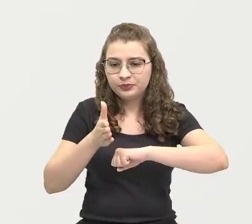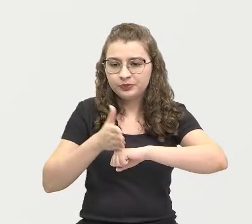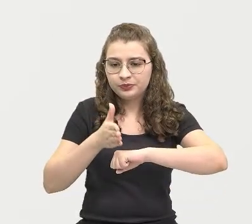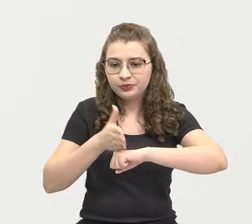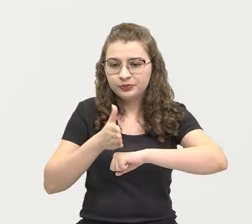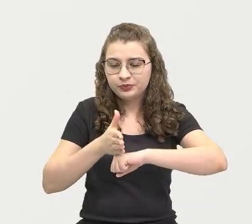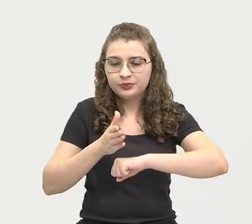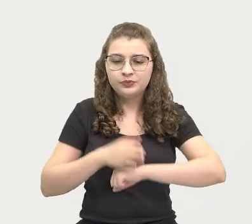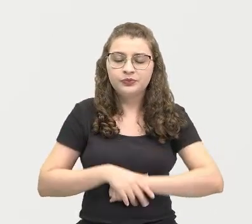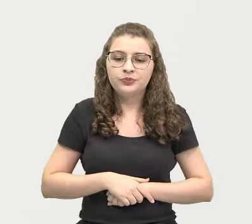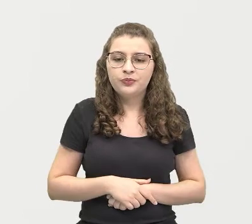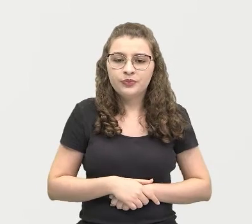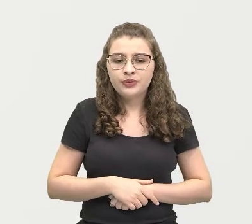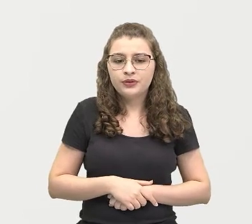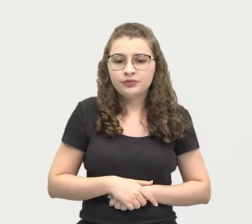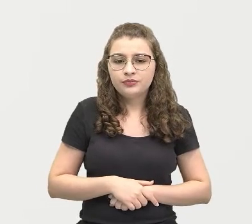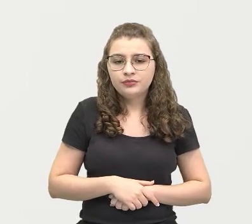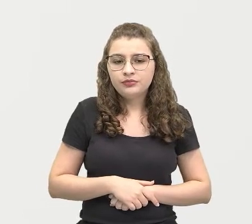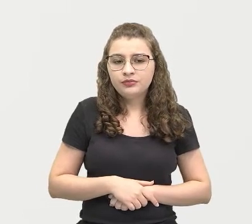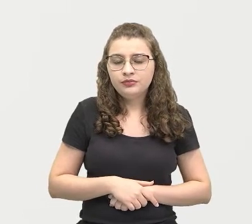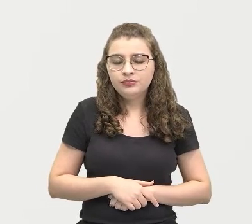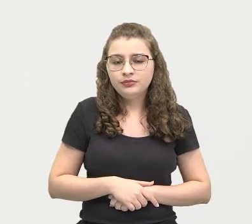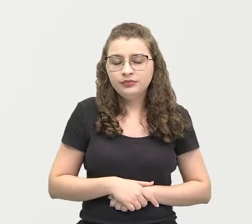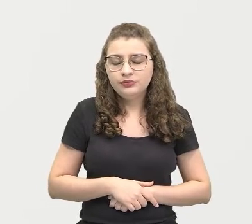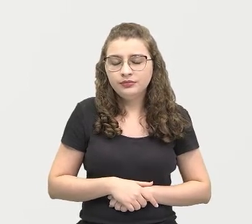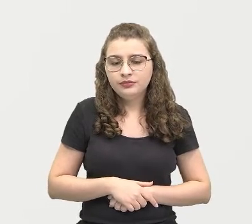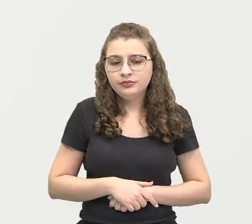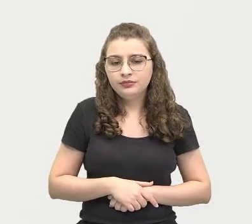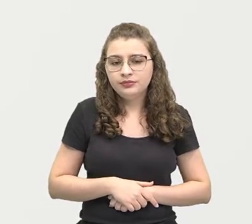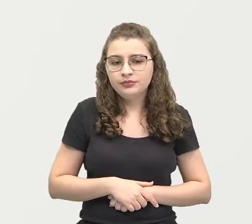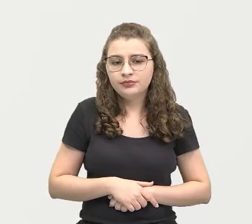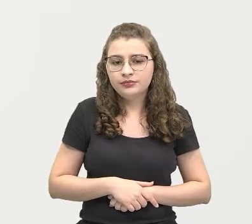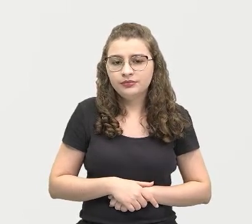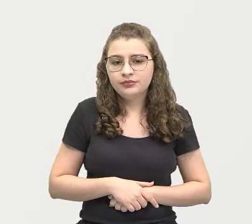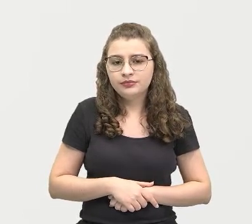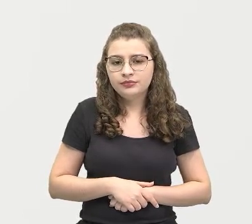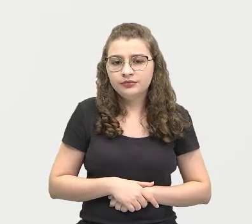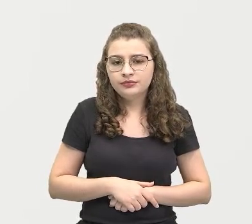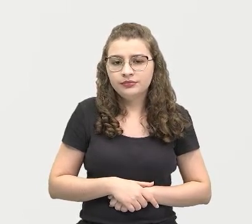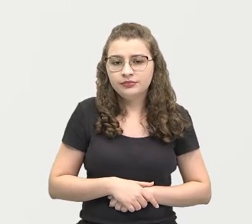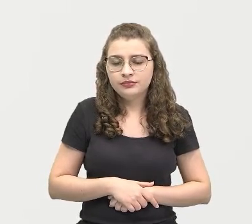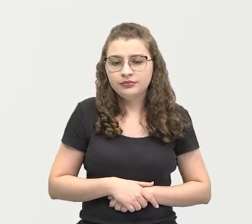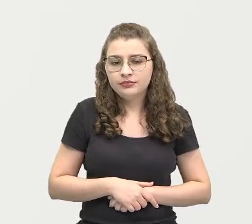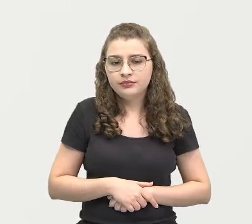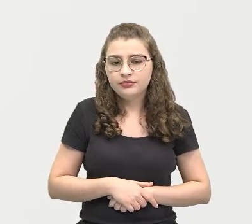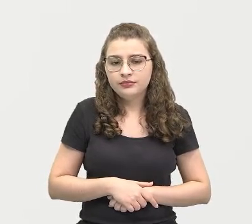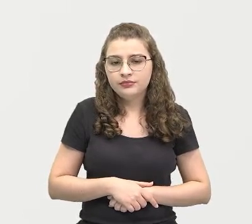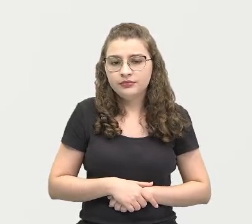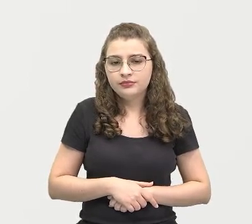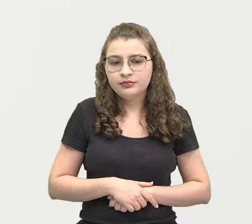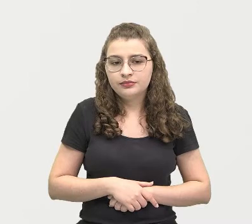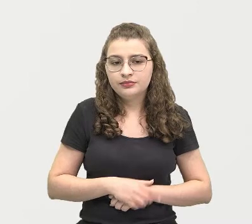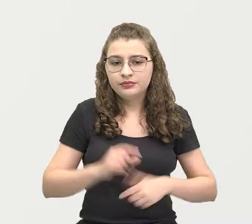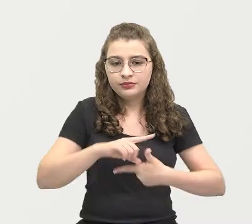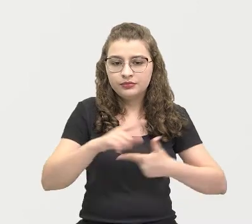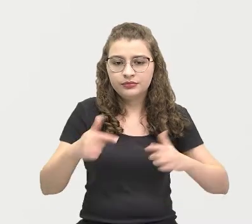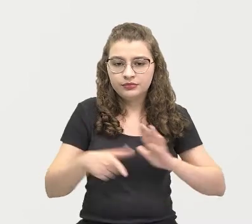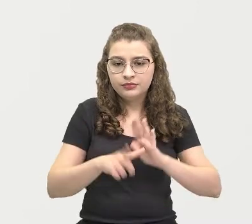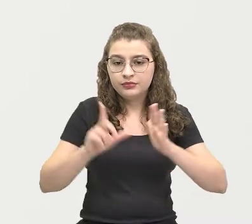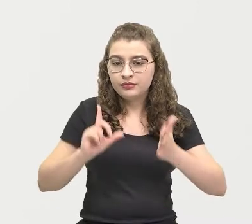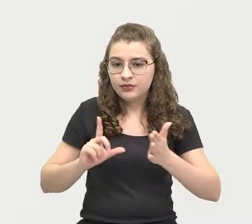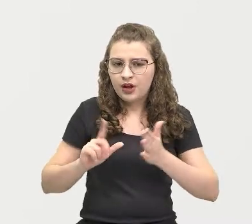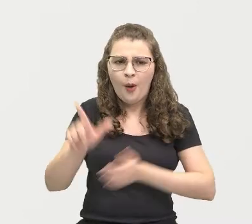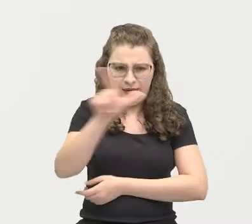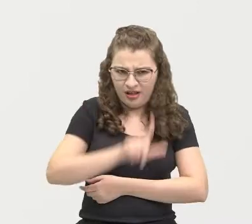inicial do modernismo. Prosseguindo, olha só, ainda falando sobre as características. O pré-modernismo ele não constitui